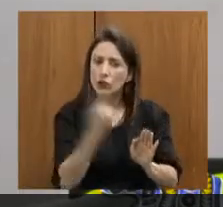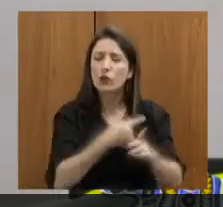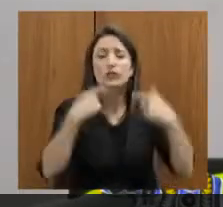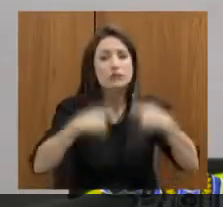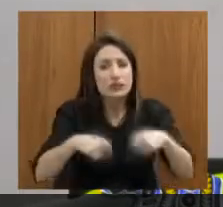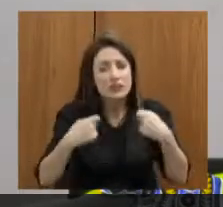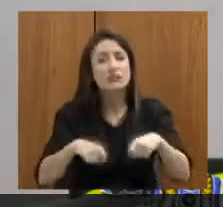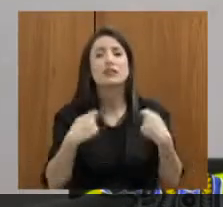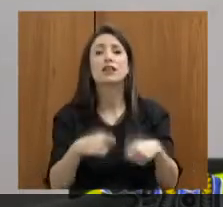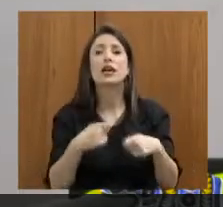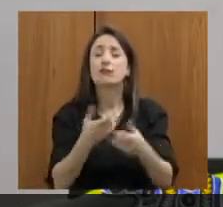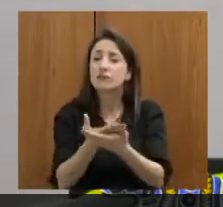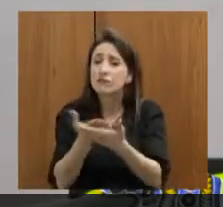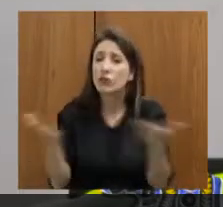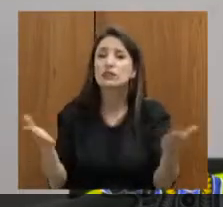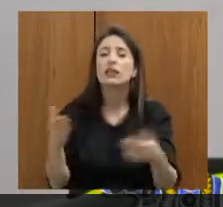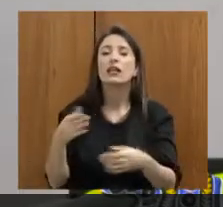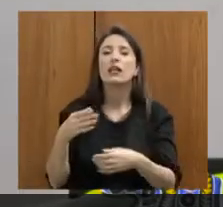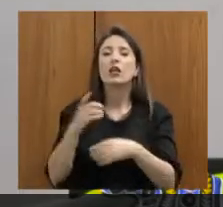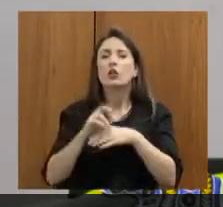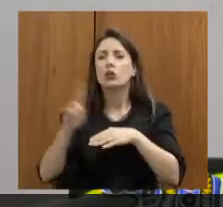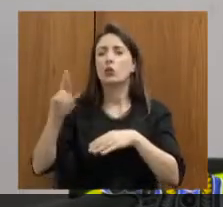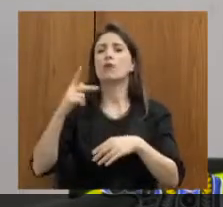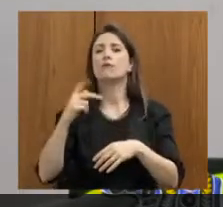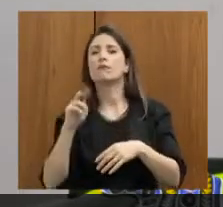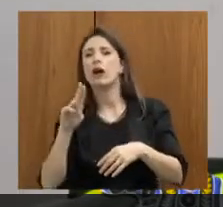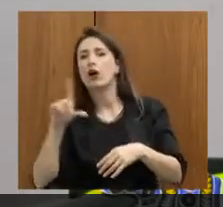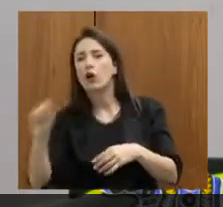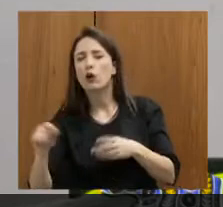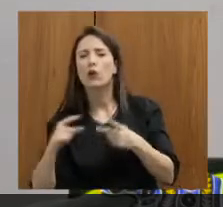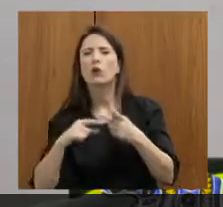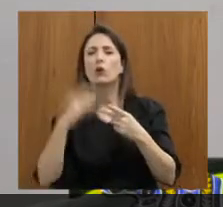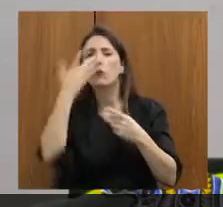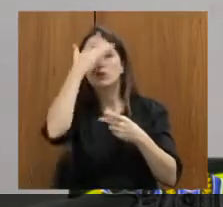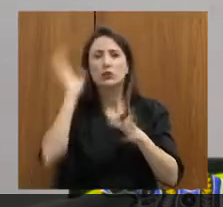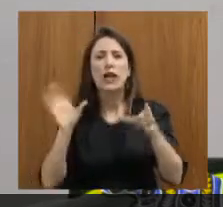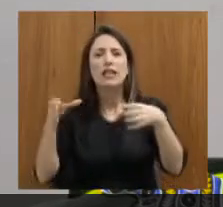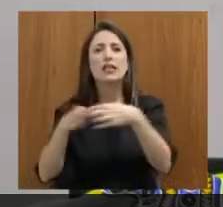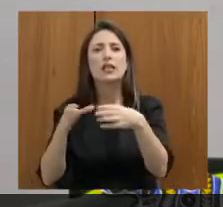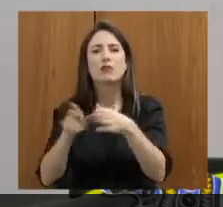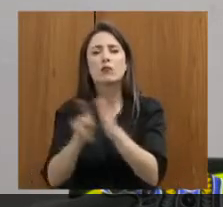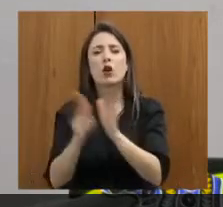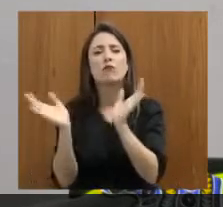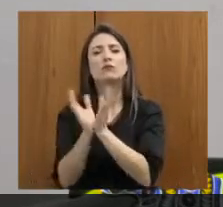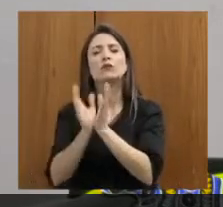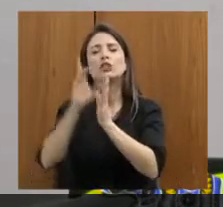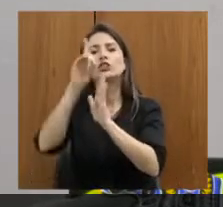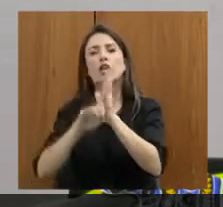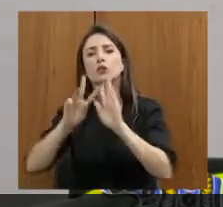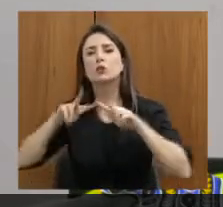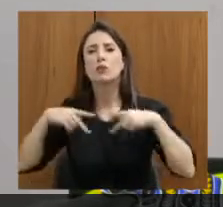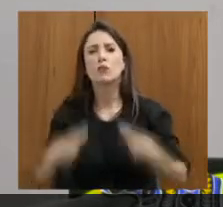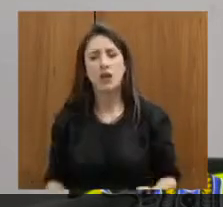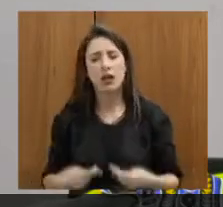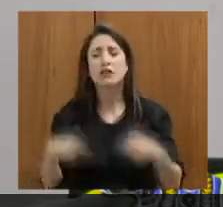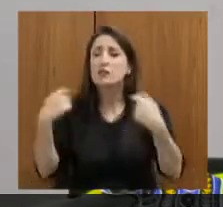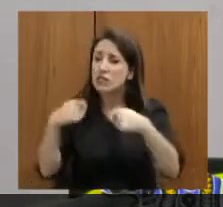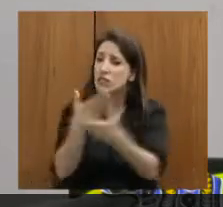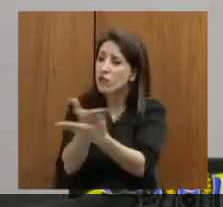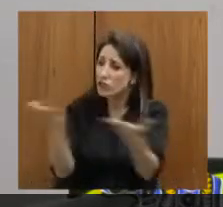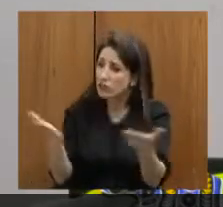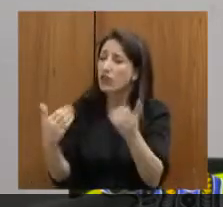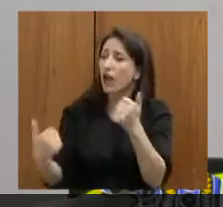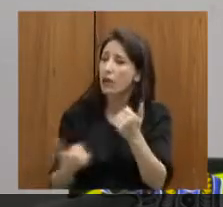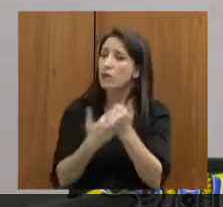Paulo assimos a o carro Direitos Humanos para gente pensar como